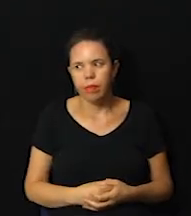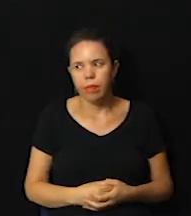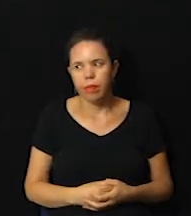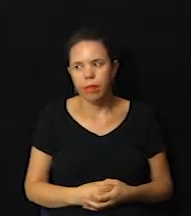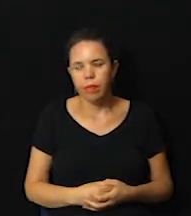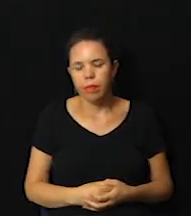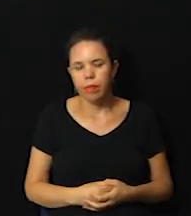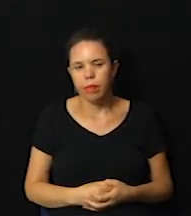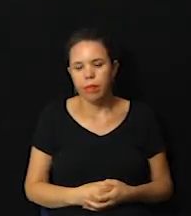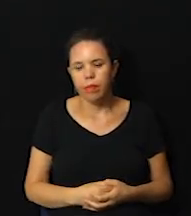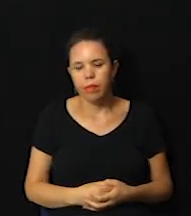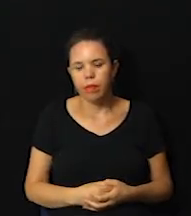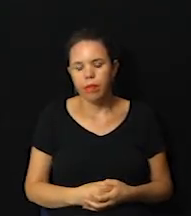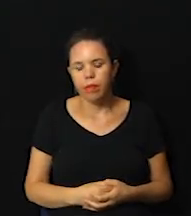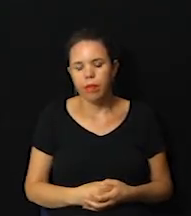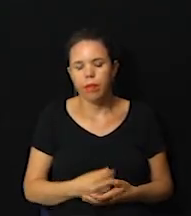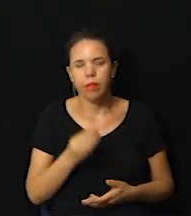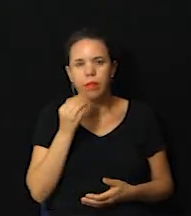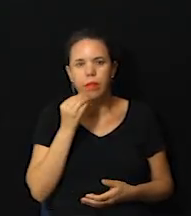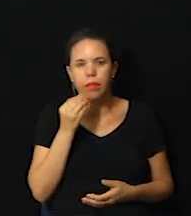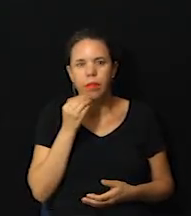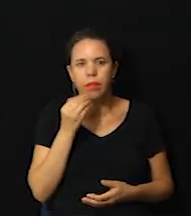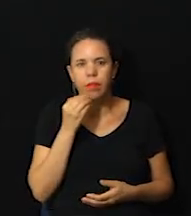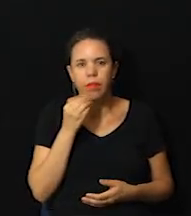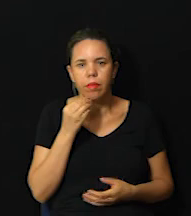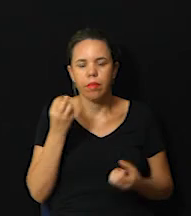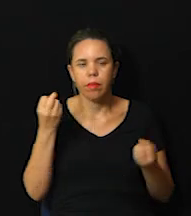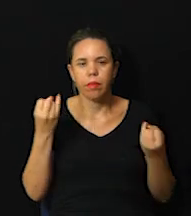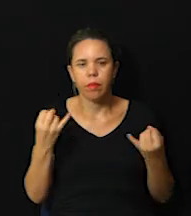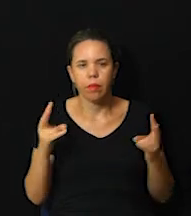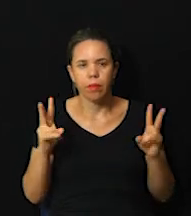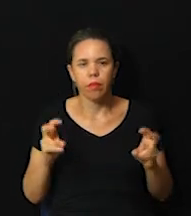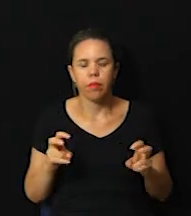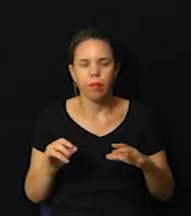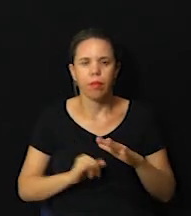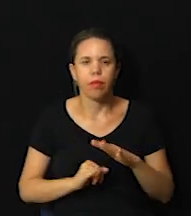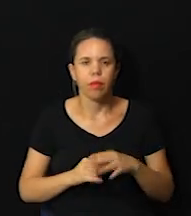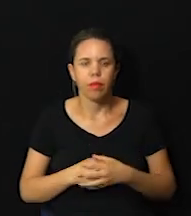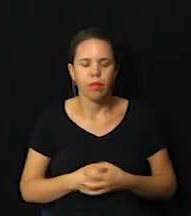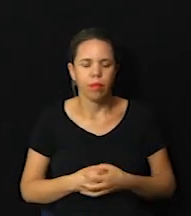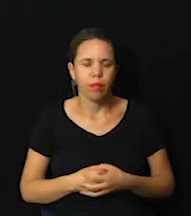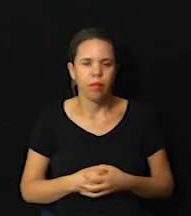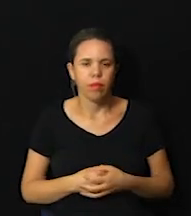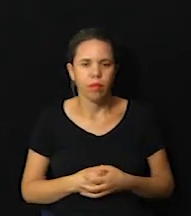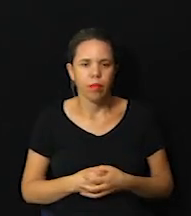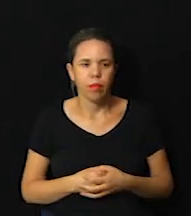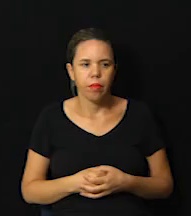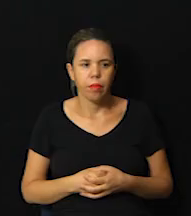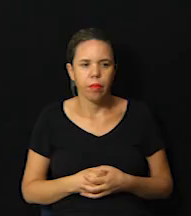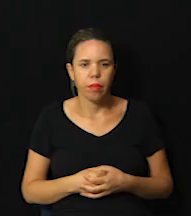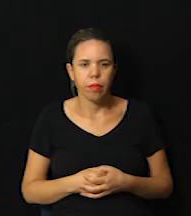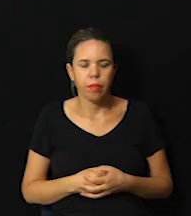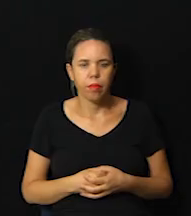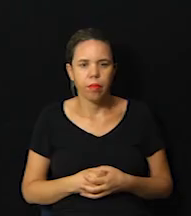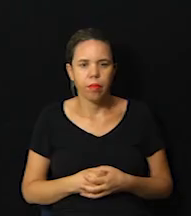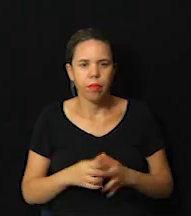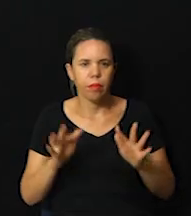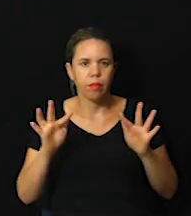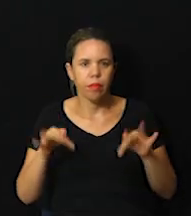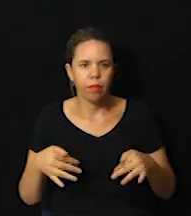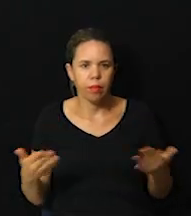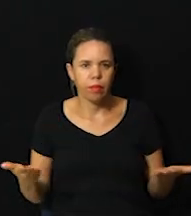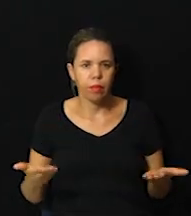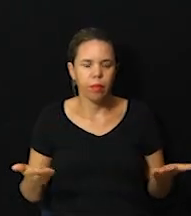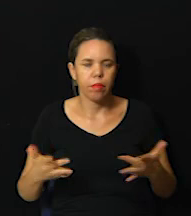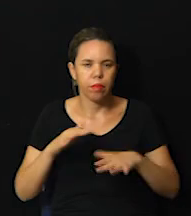Obrigada, viu, pela essa oportunidade de a gente falar um pouquinho do nosso dia a dia. Muito obrigada. E a gente encerra